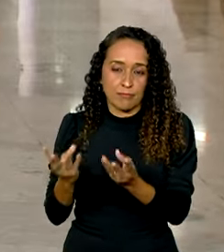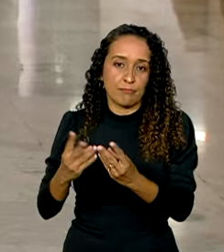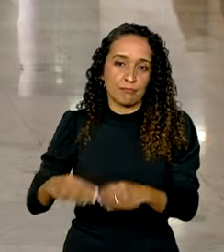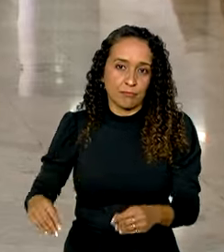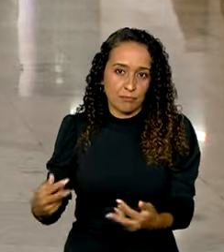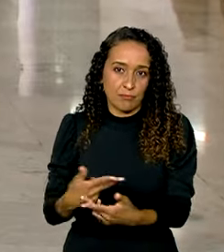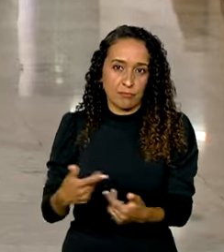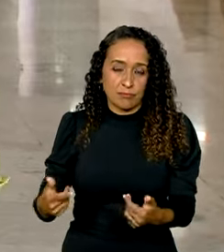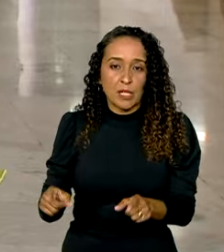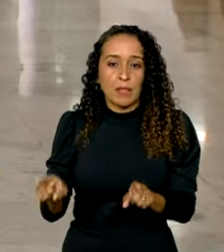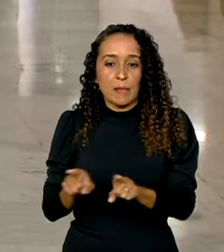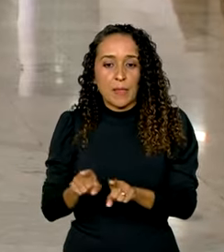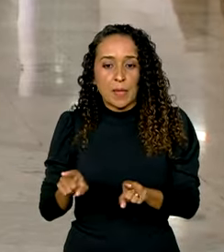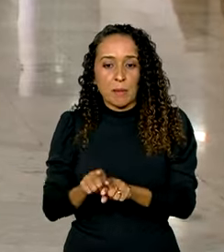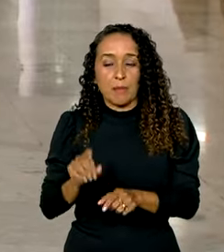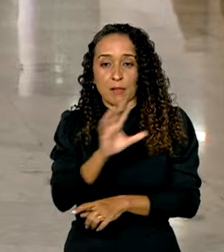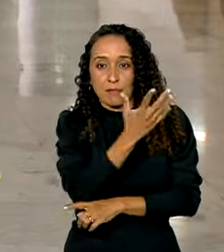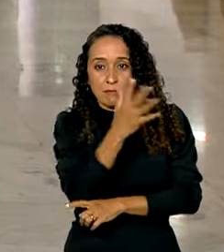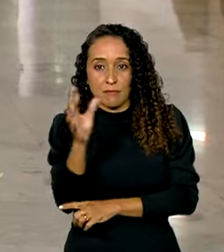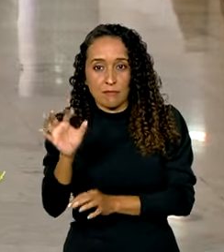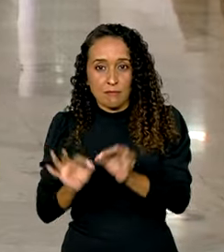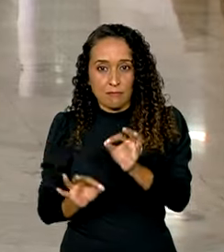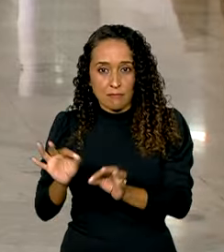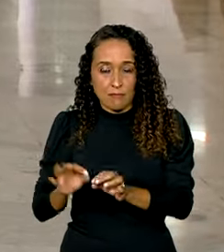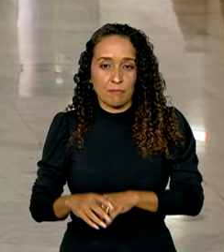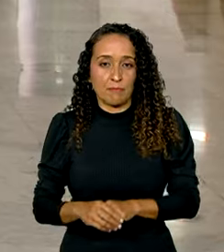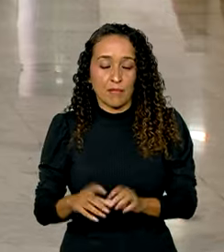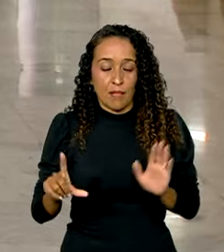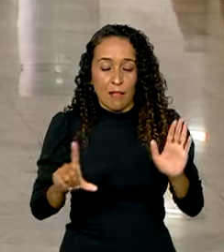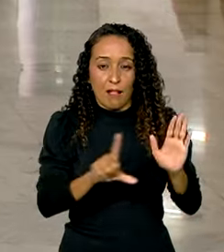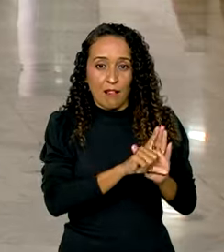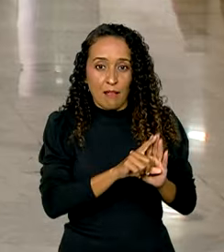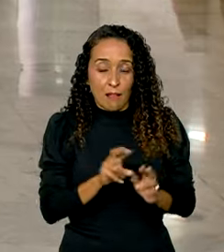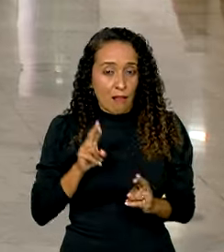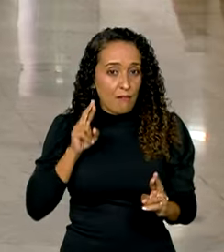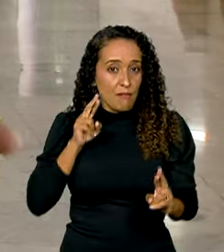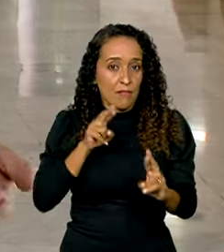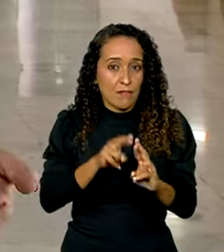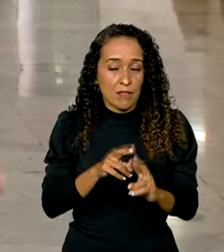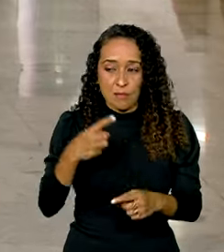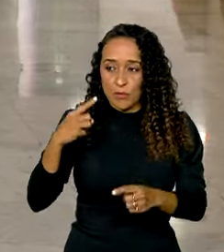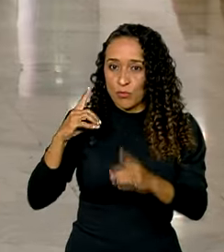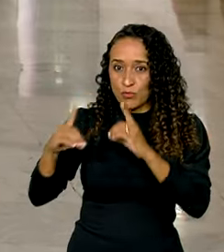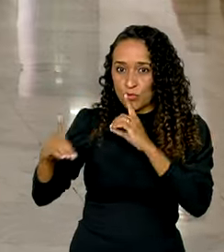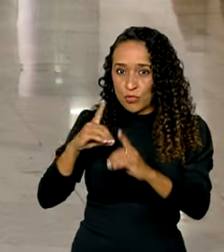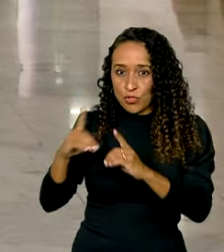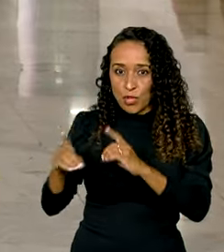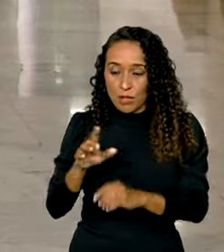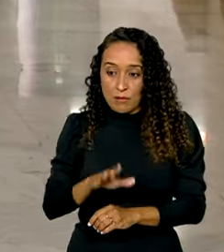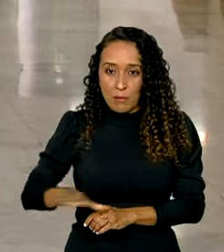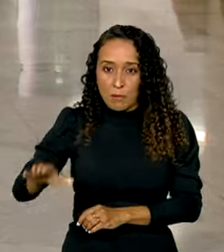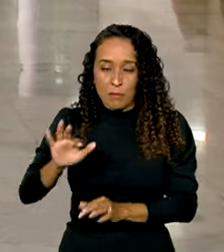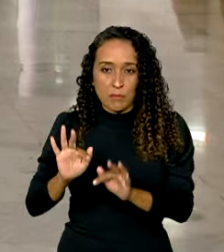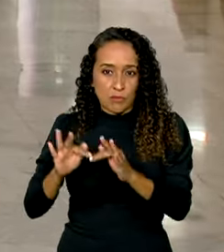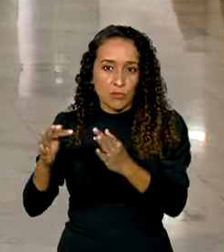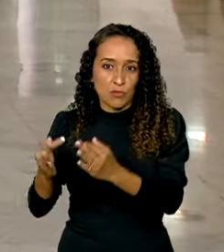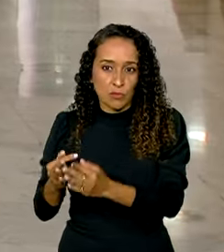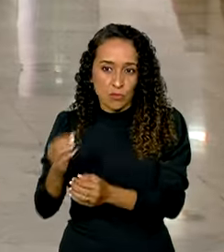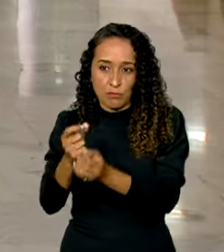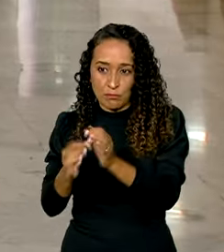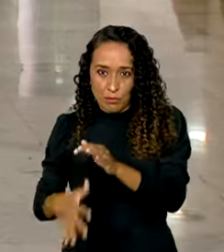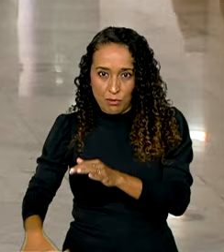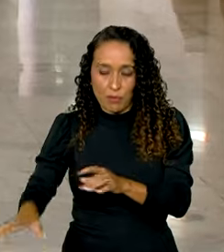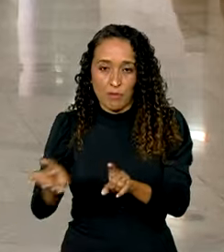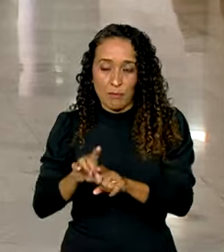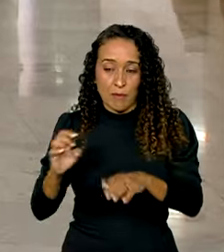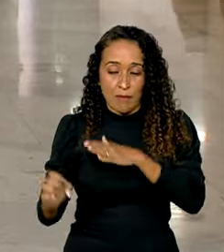e na reparação do meio ambiente. A lei se torna uma referência para o diálogo entre atingidos por barragens e